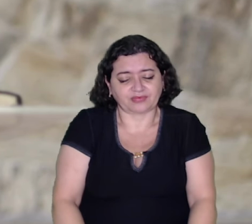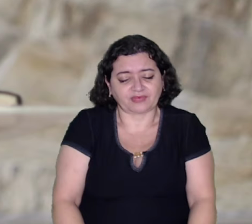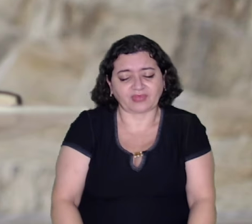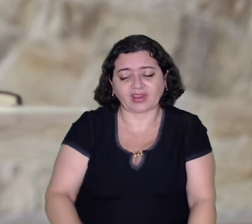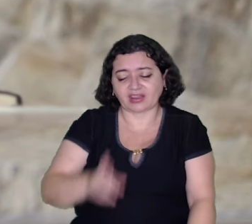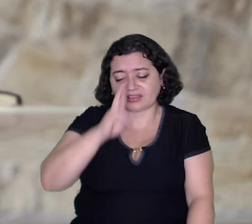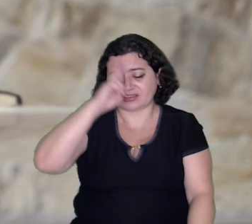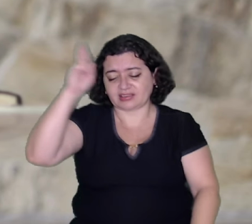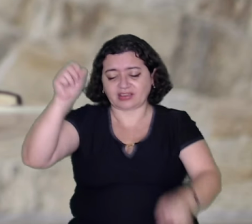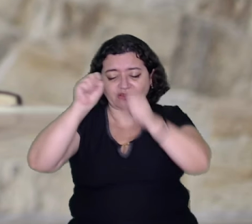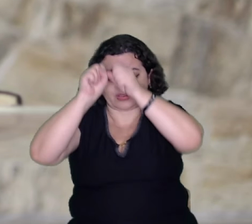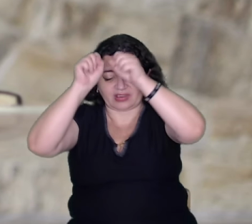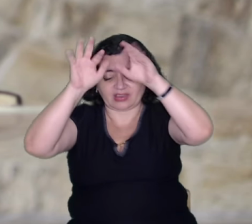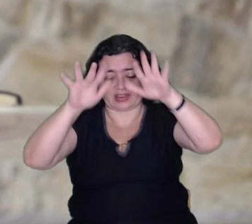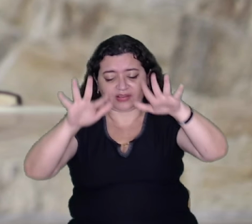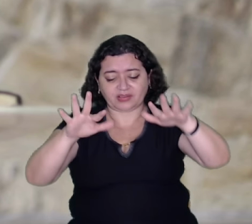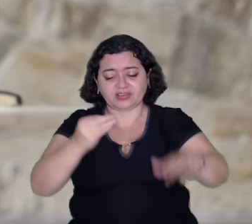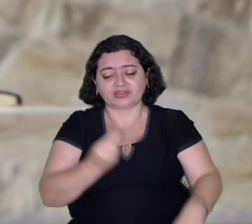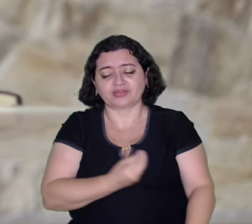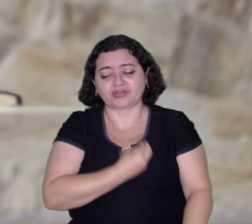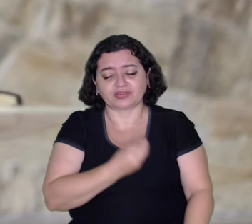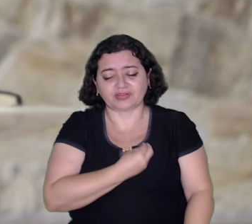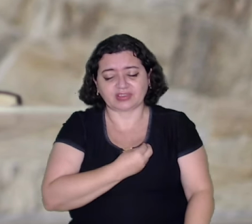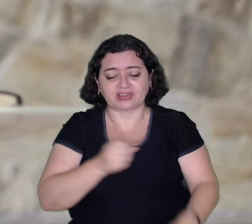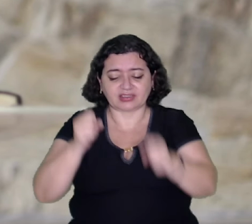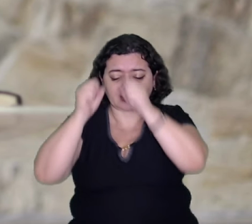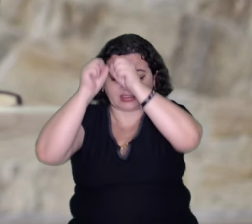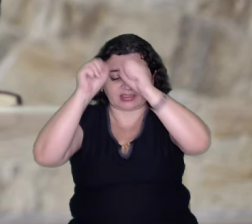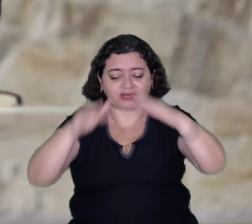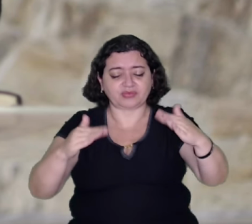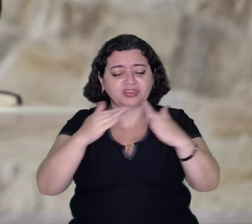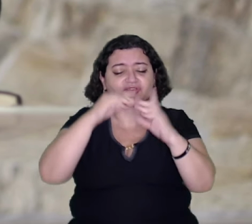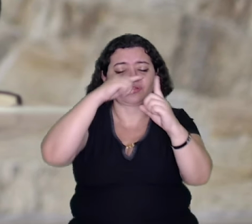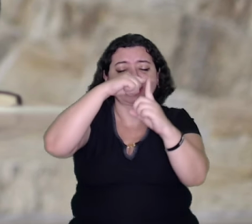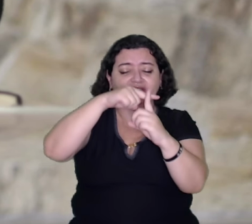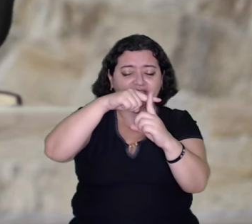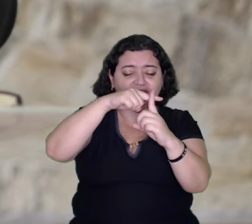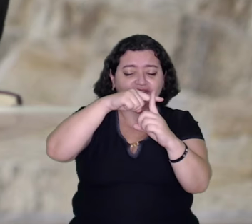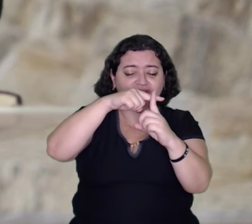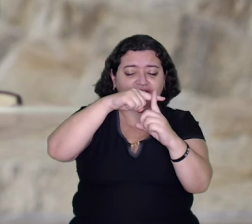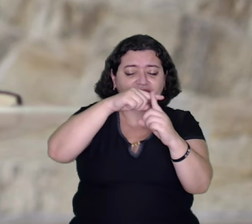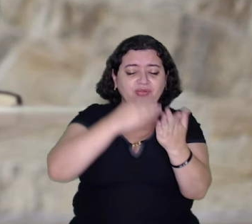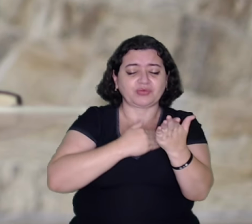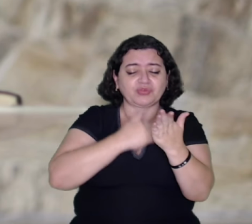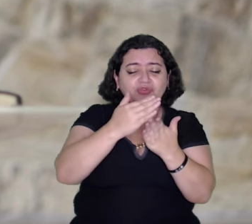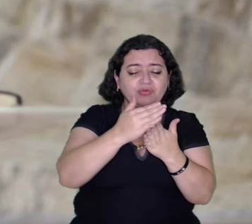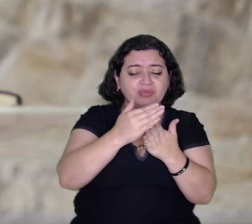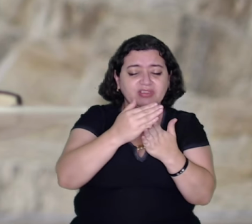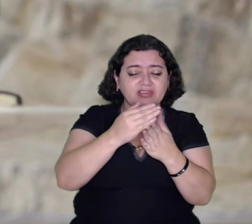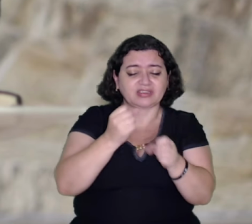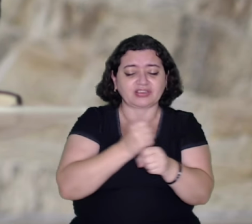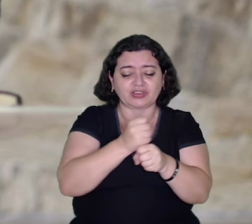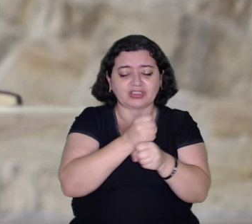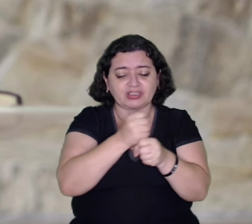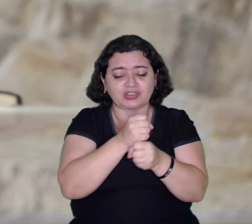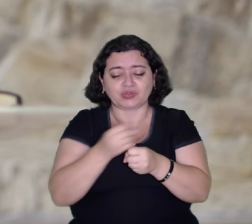Senhor, abençoa as nossas vidas, abençoa a Tua igreja. Vamos iniciar esse novo ano,